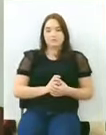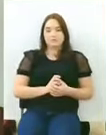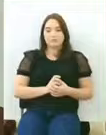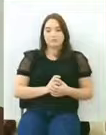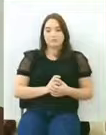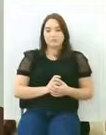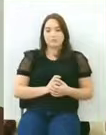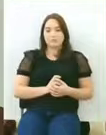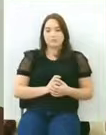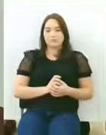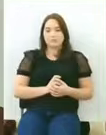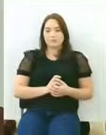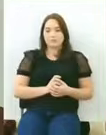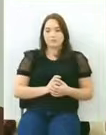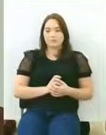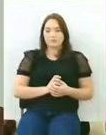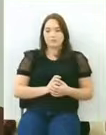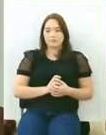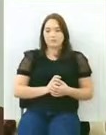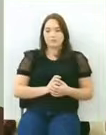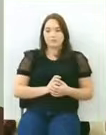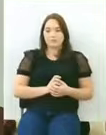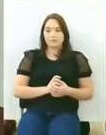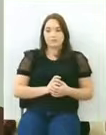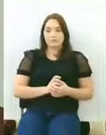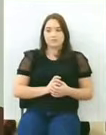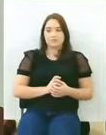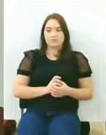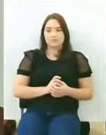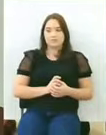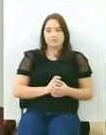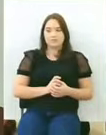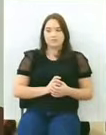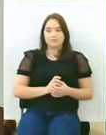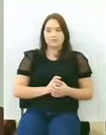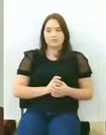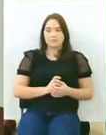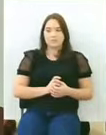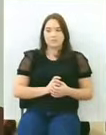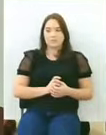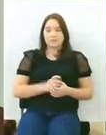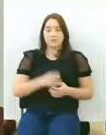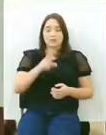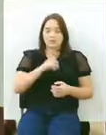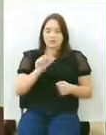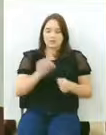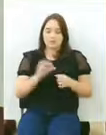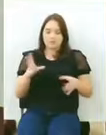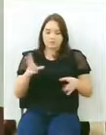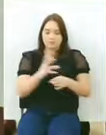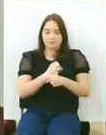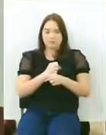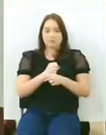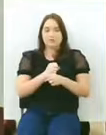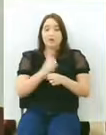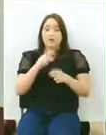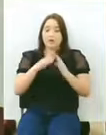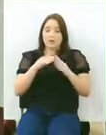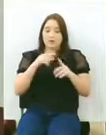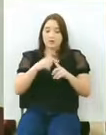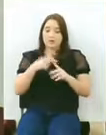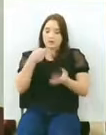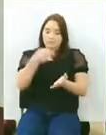diaconal. O conselho libera o dinheiro para a junta diaconal e ela administra. Então eles foram lá, fizeram um orçamento e a